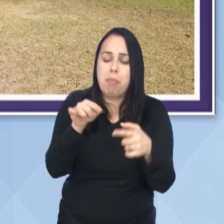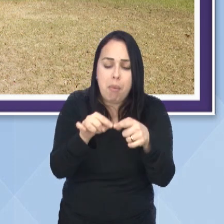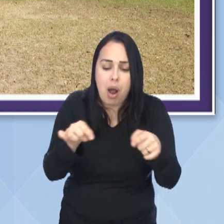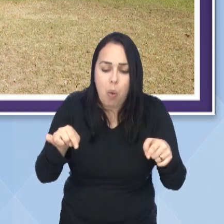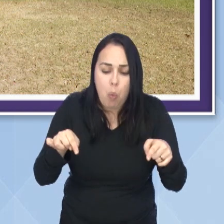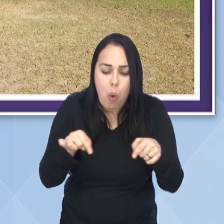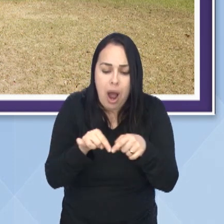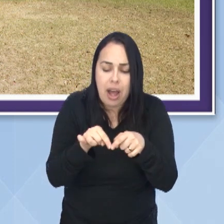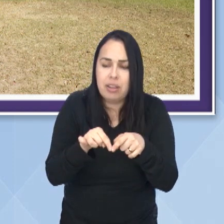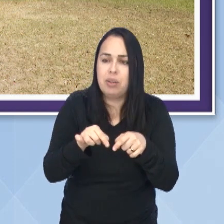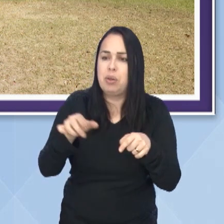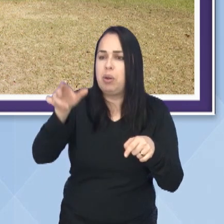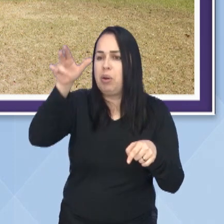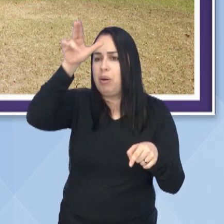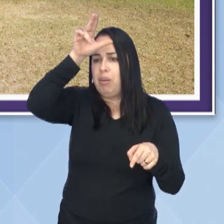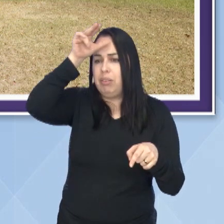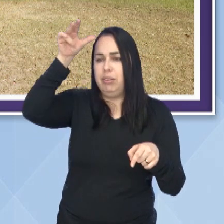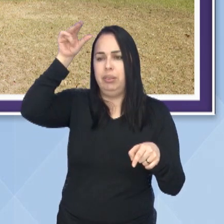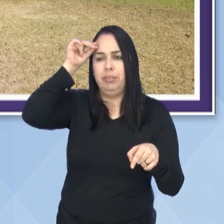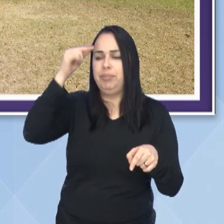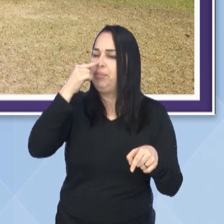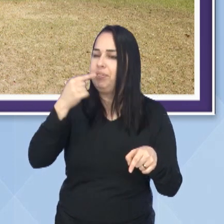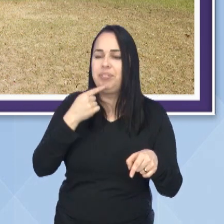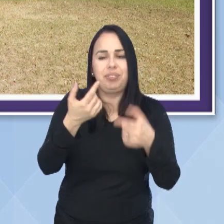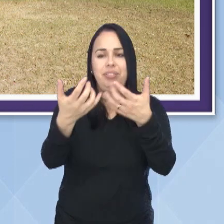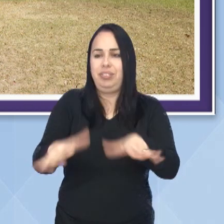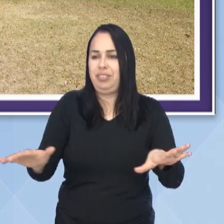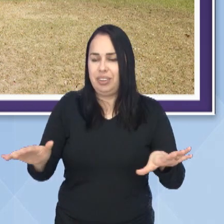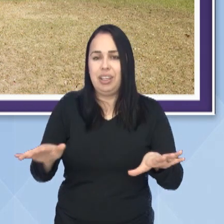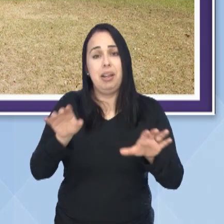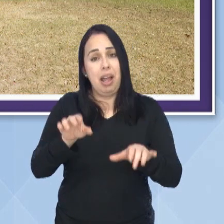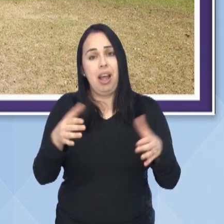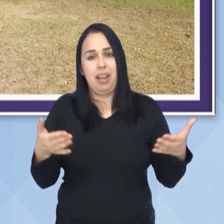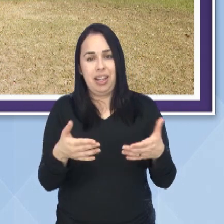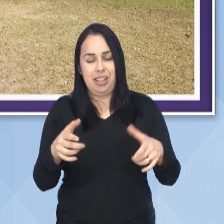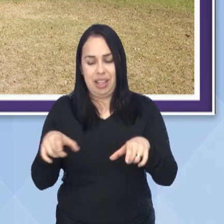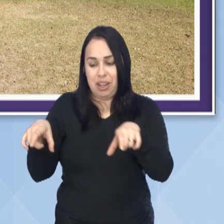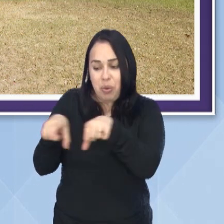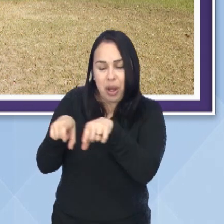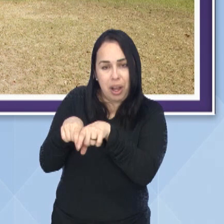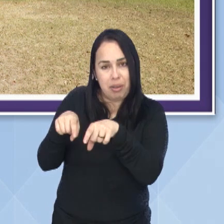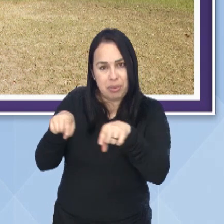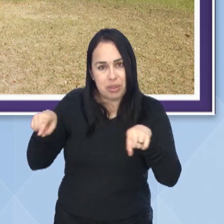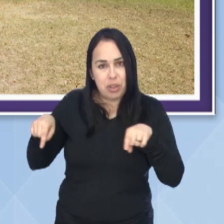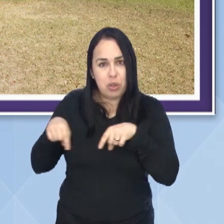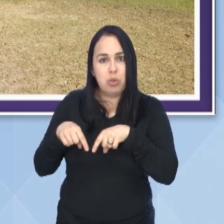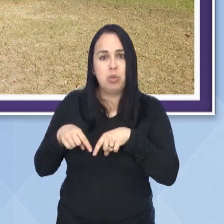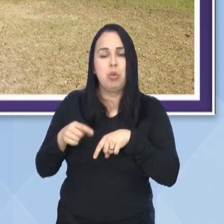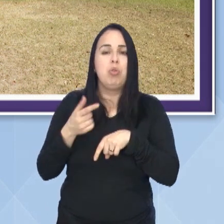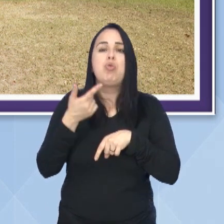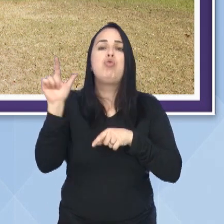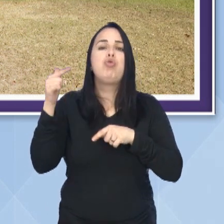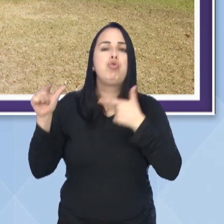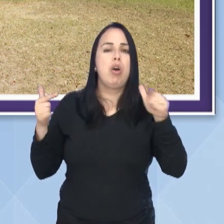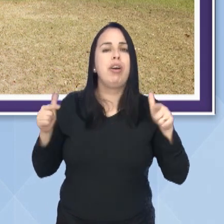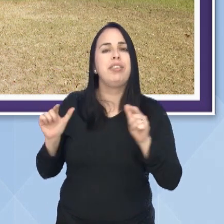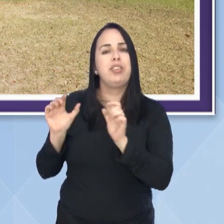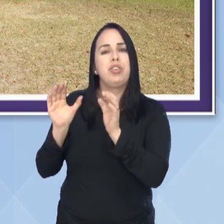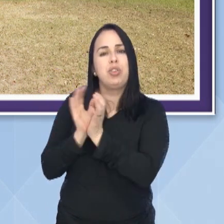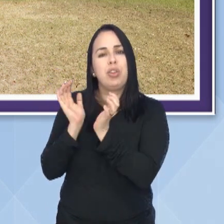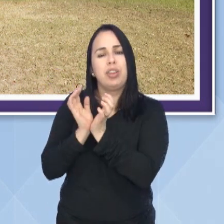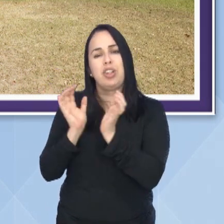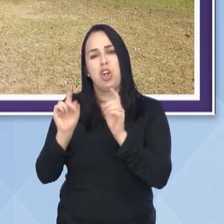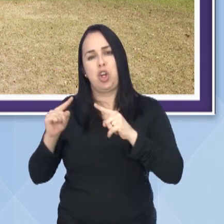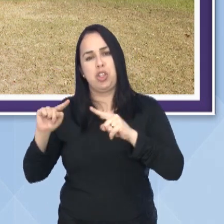prefeito não quis. Mas também temos esse campo, que pode ser utilizado por vários outros times, pode ser utilizado por vários times